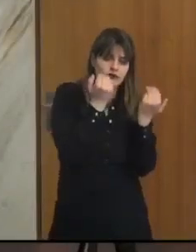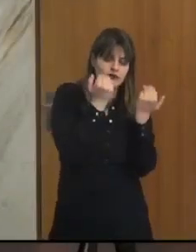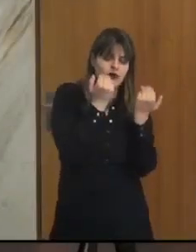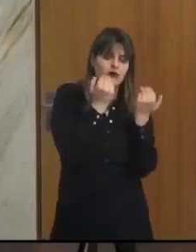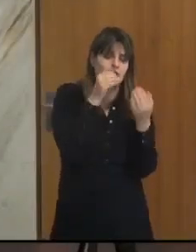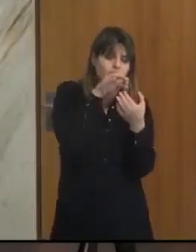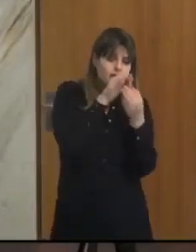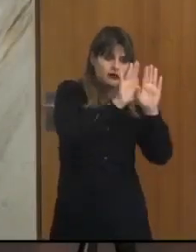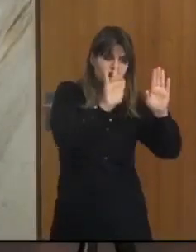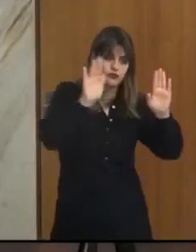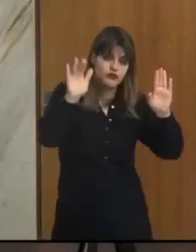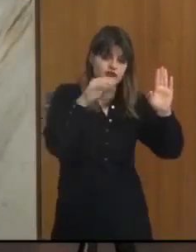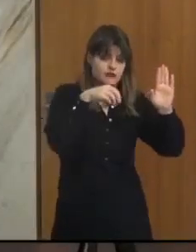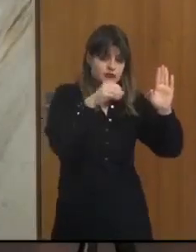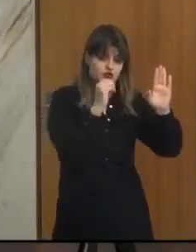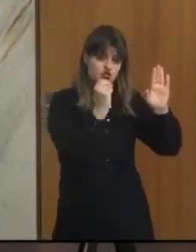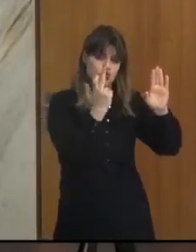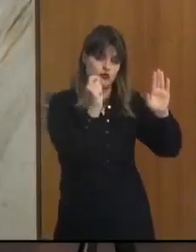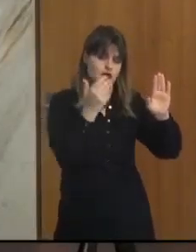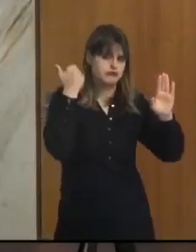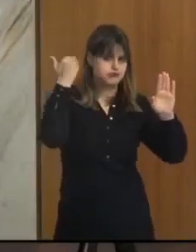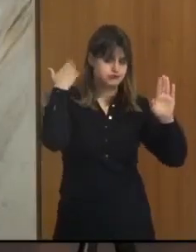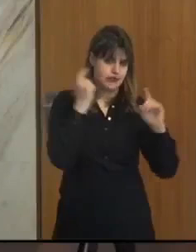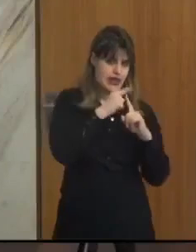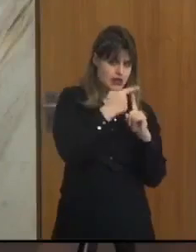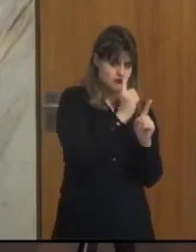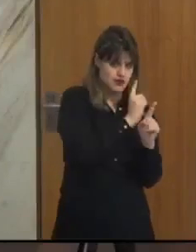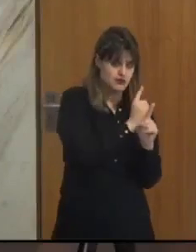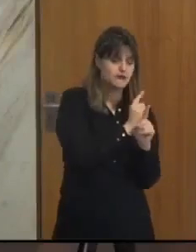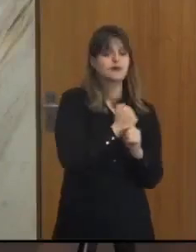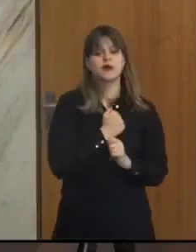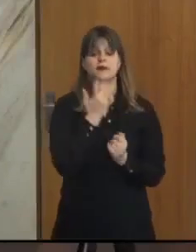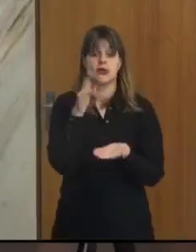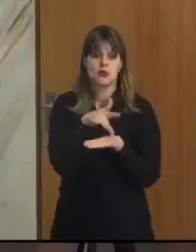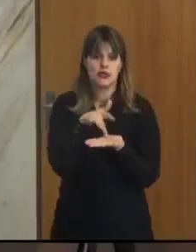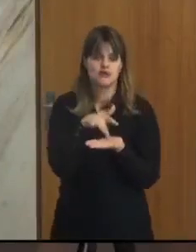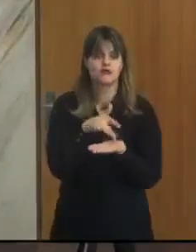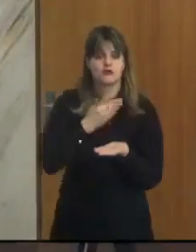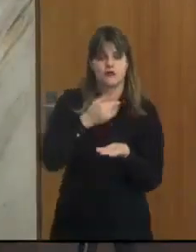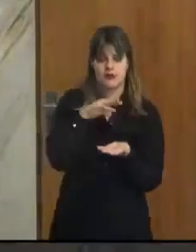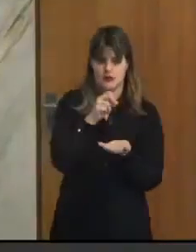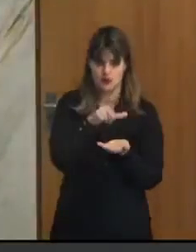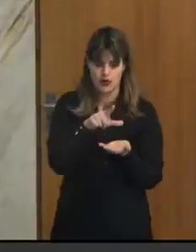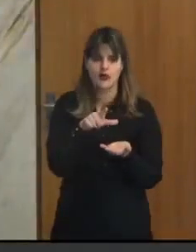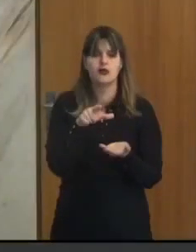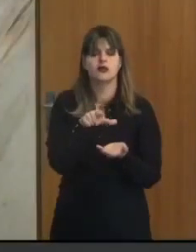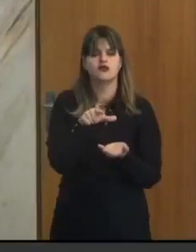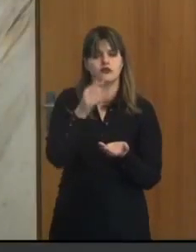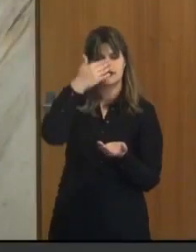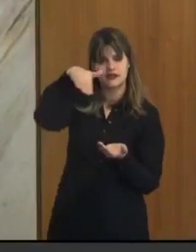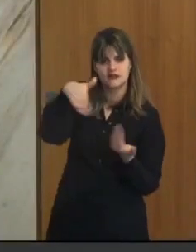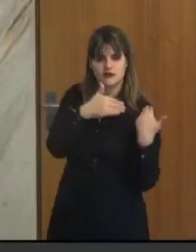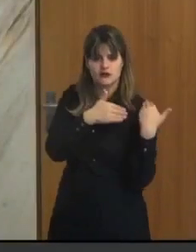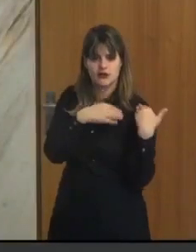existiu em Soura nesta altura. Portanto, Dom Manuel I, a Ordem de Cristo e a Comenda de Soura, teve coordenação científica de